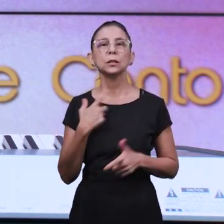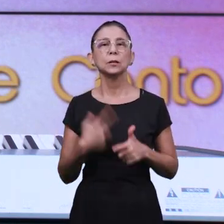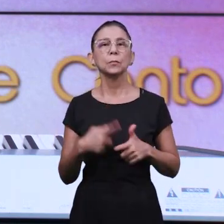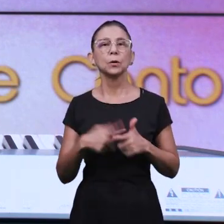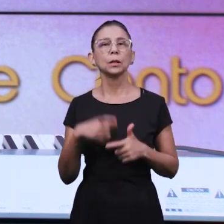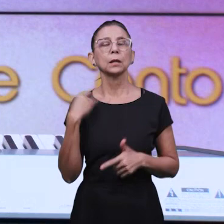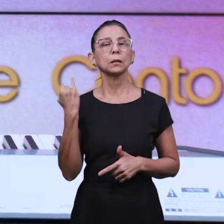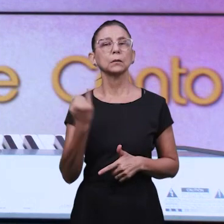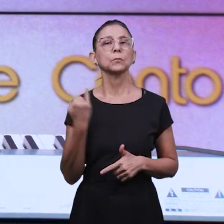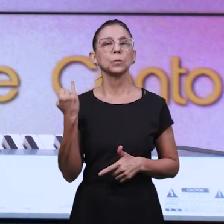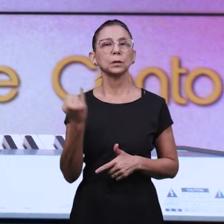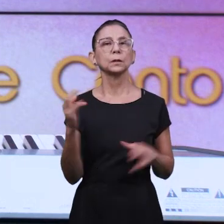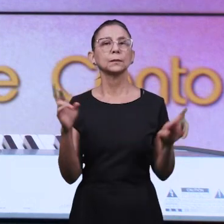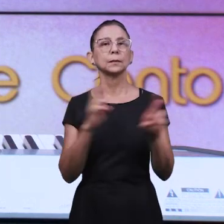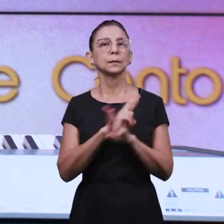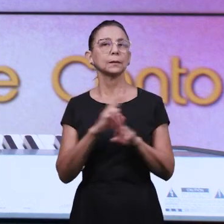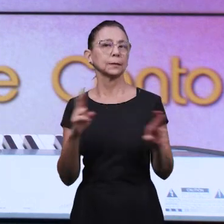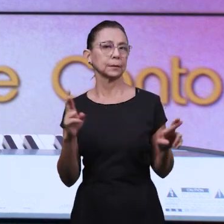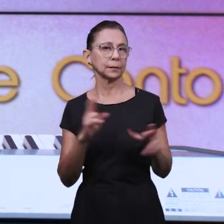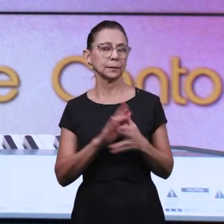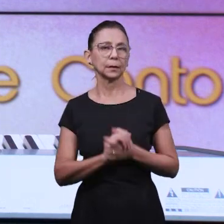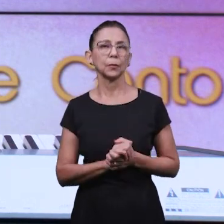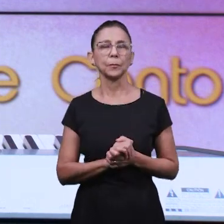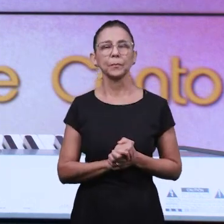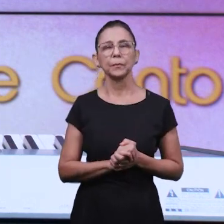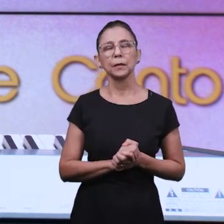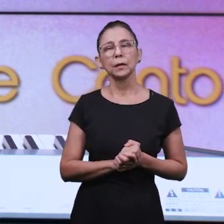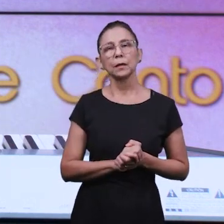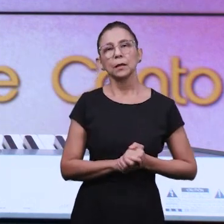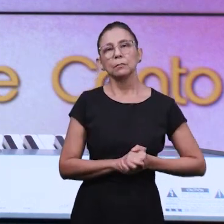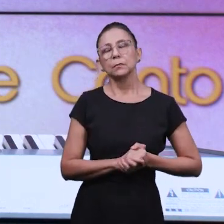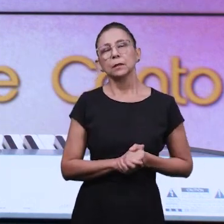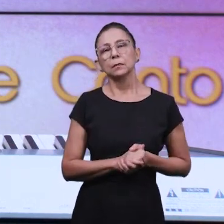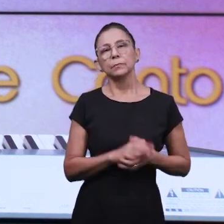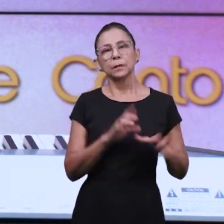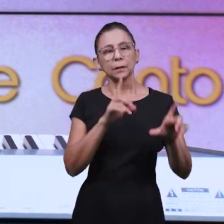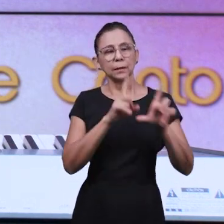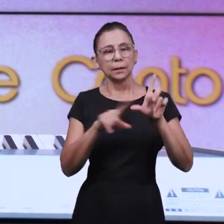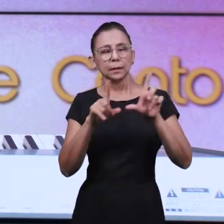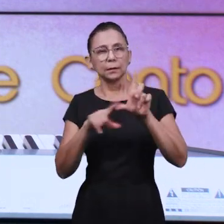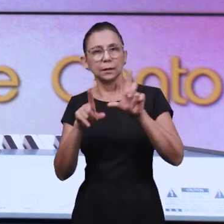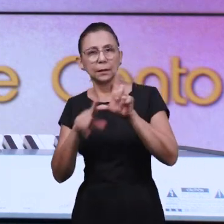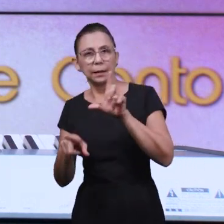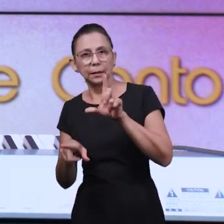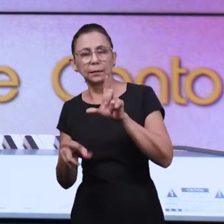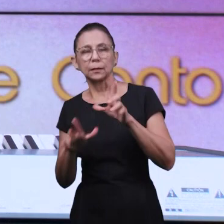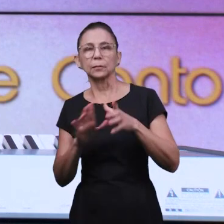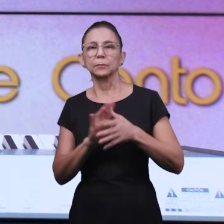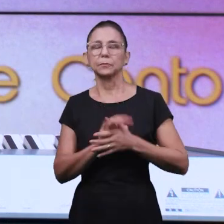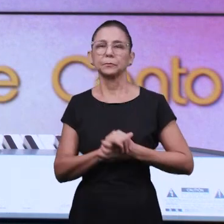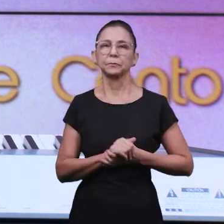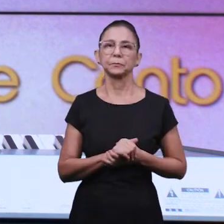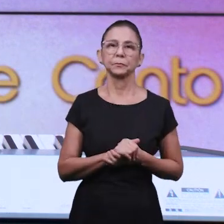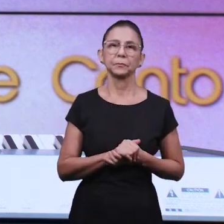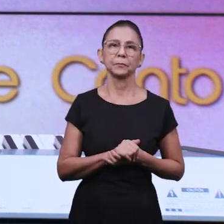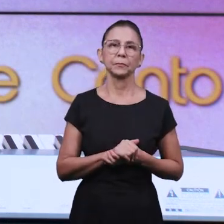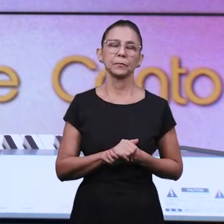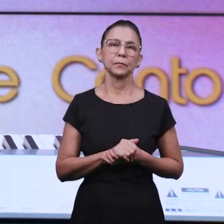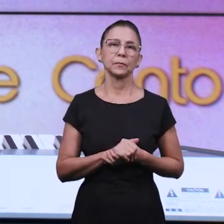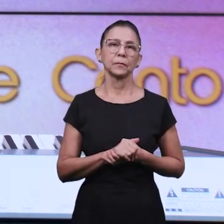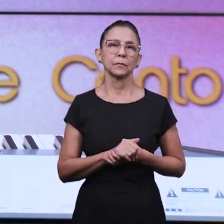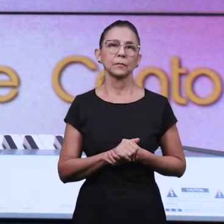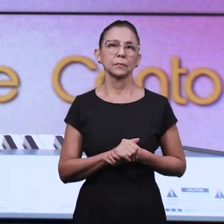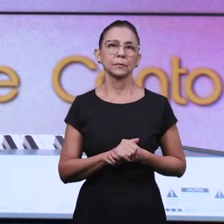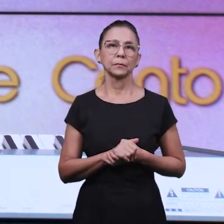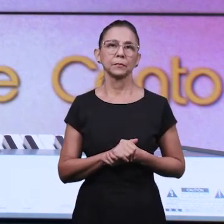que é importante fazer essa associação? Cada vogal vai ter a sua posição no trato vocal. Então, todo o